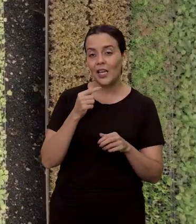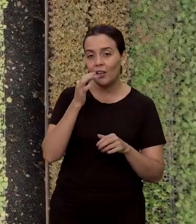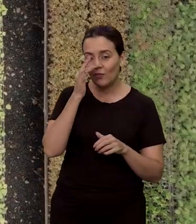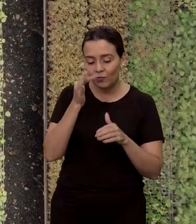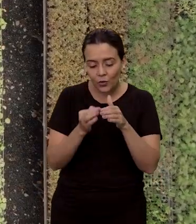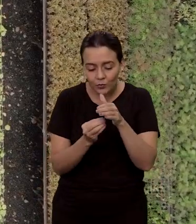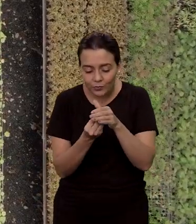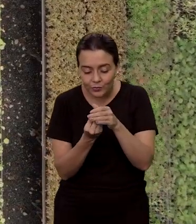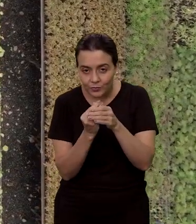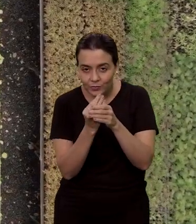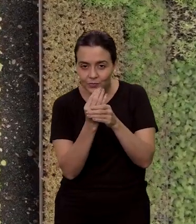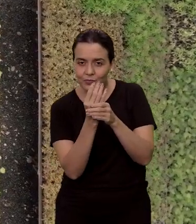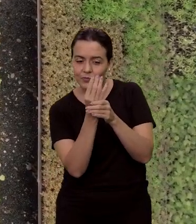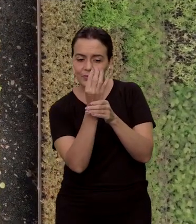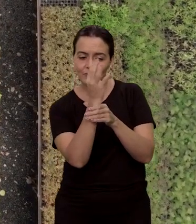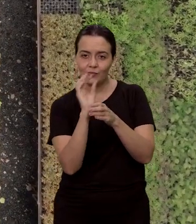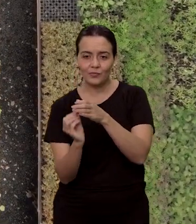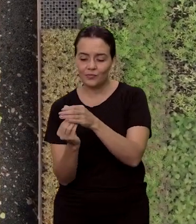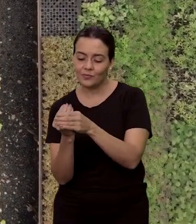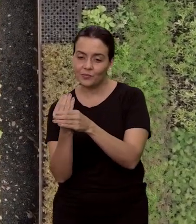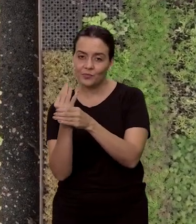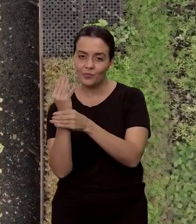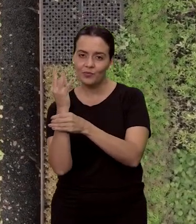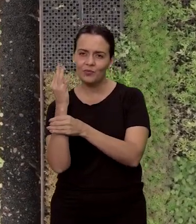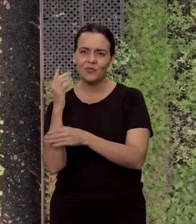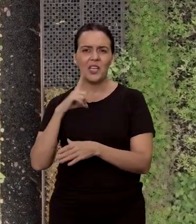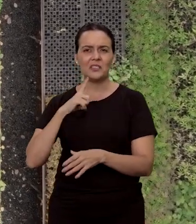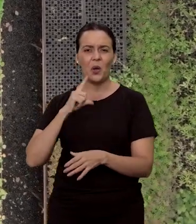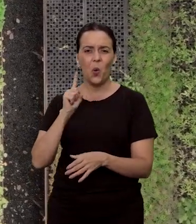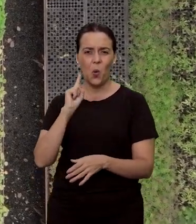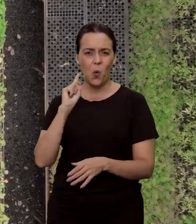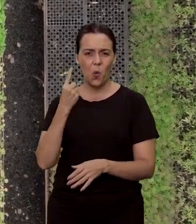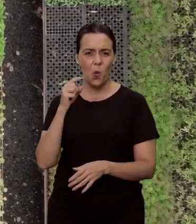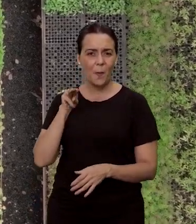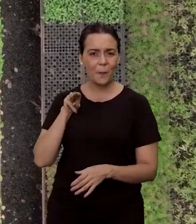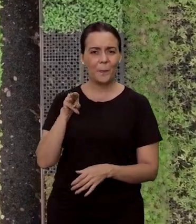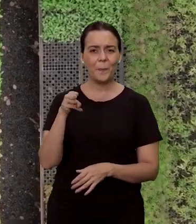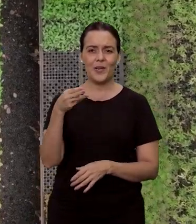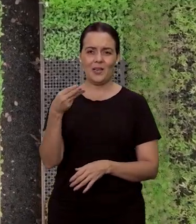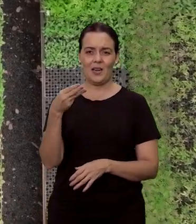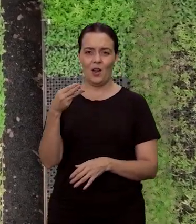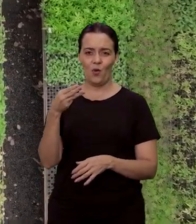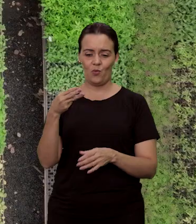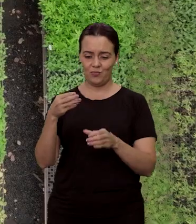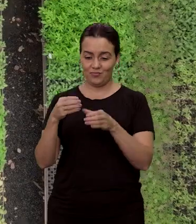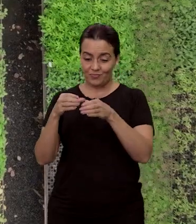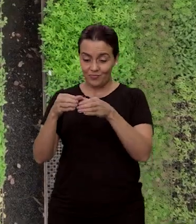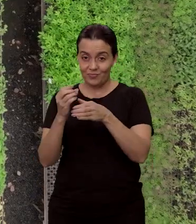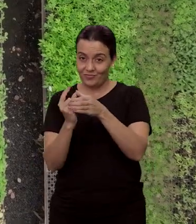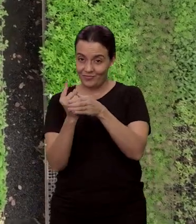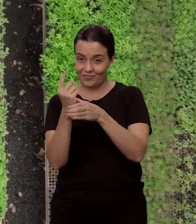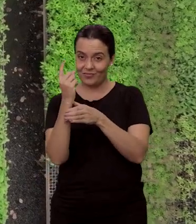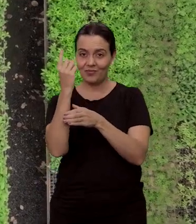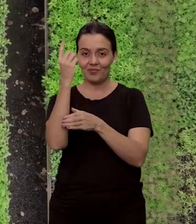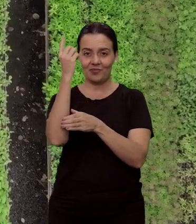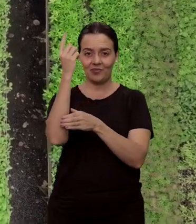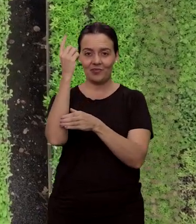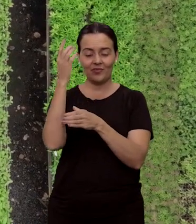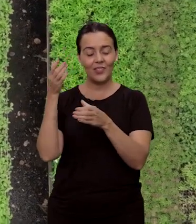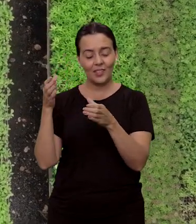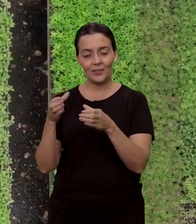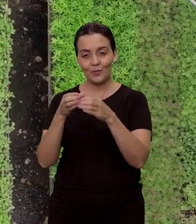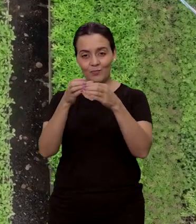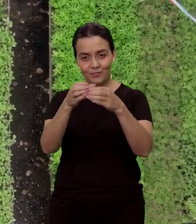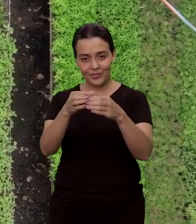gente produz mais de 700 mil mudas, pode chegar a 1 milhão de mudas ano, que não tinha árvores, e